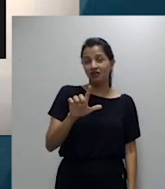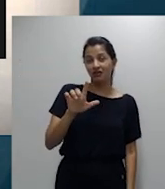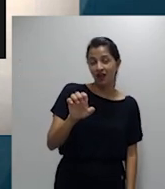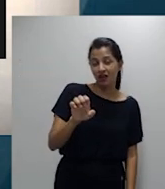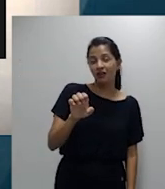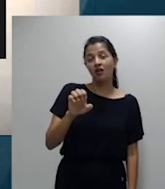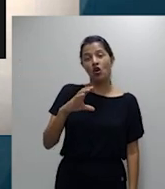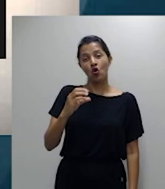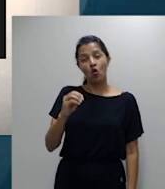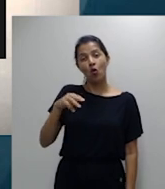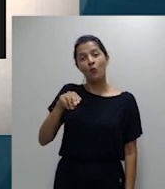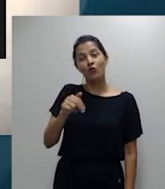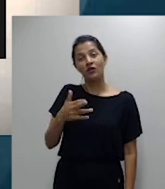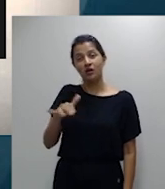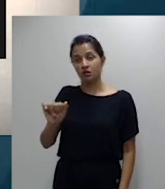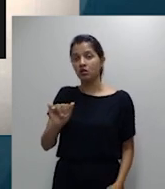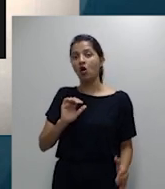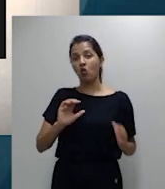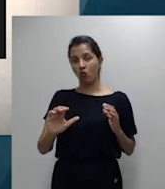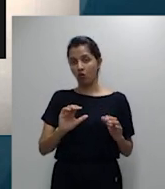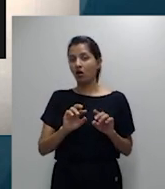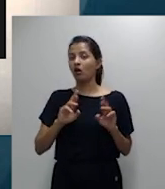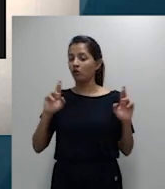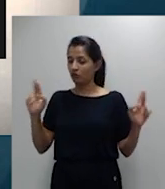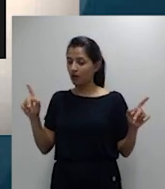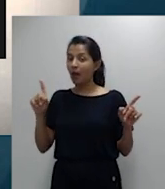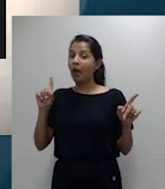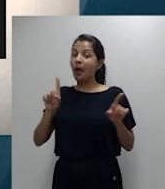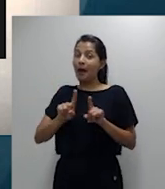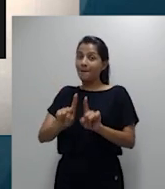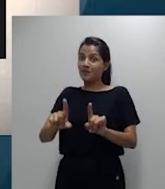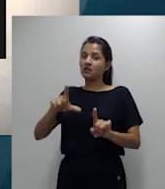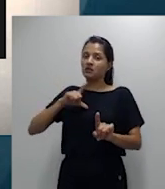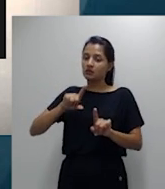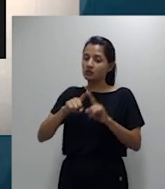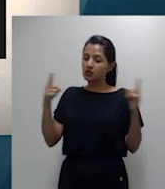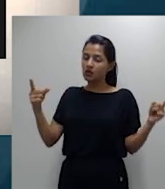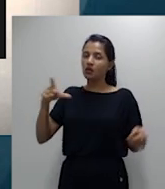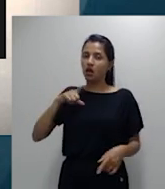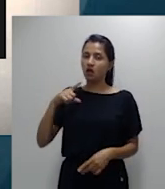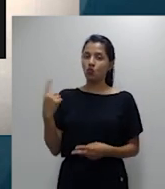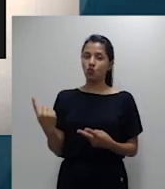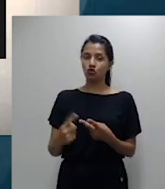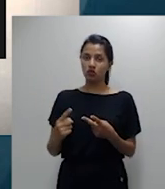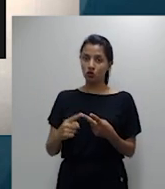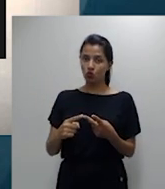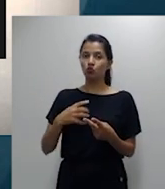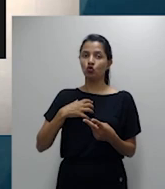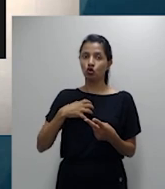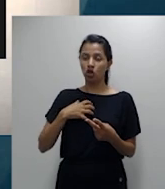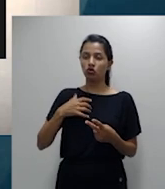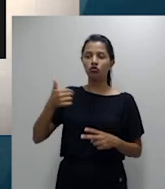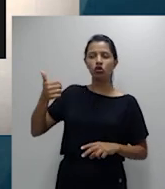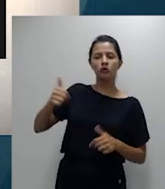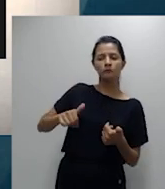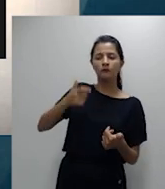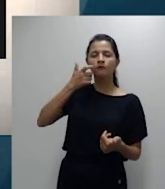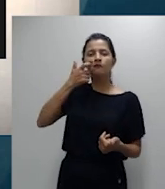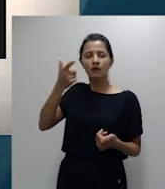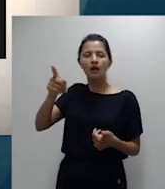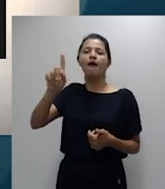é mas existe uma segunda forma de se aferir se a atividade é meio assim